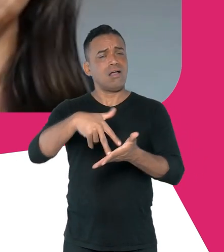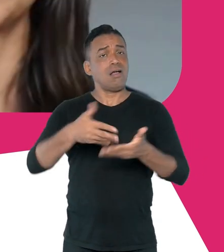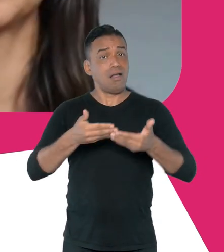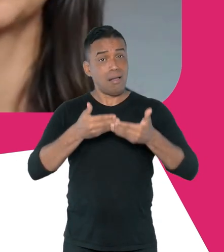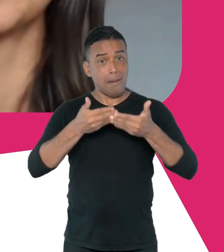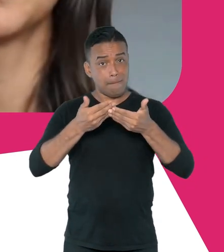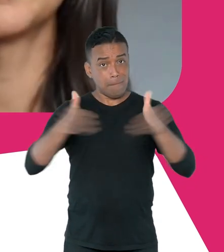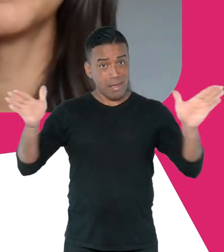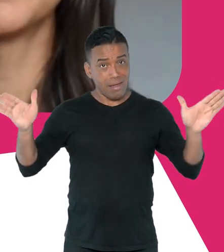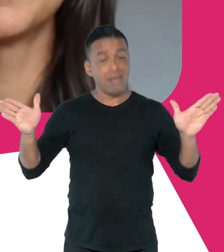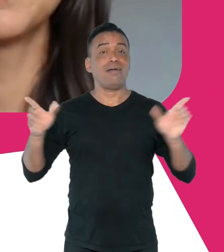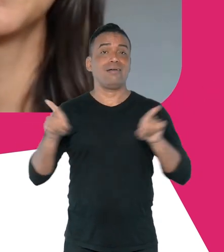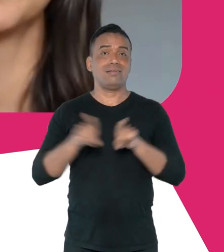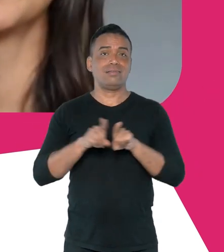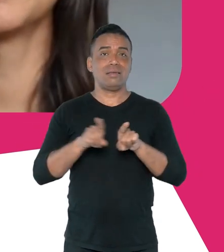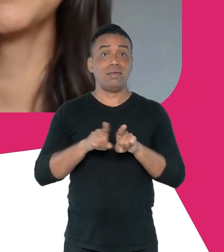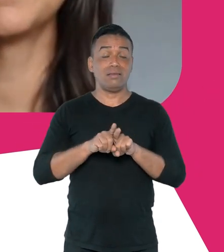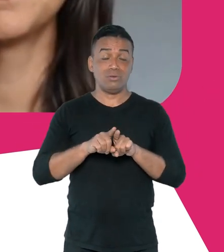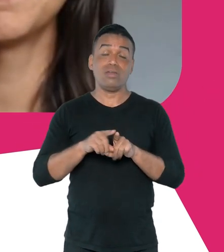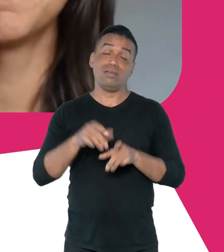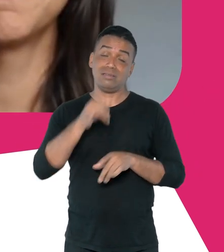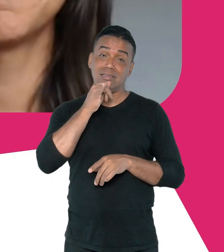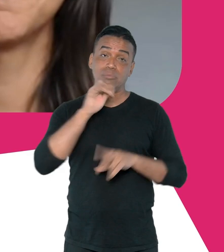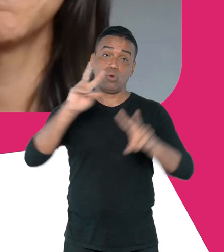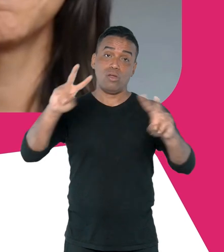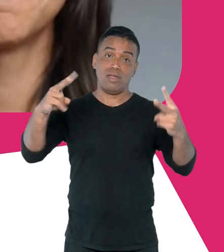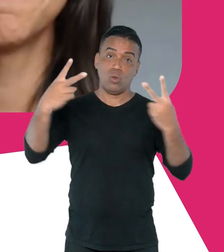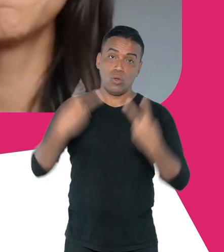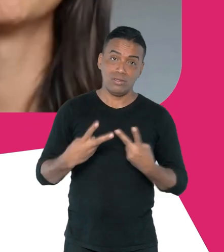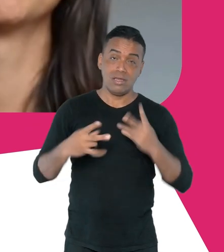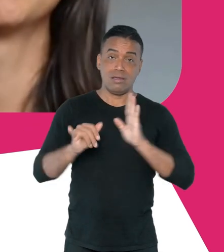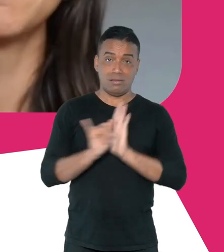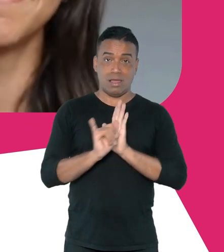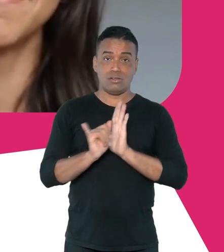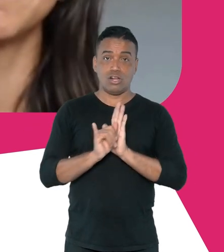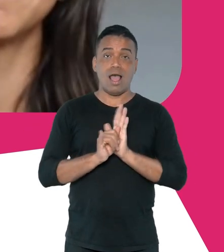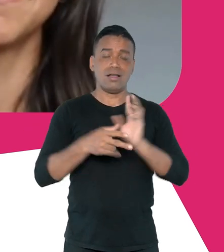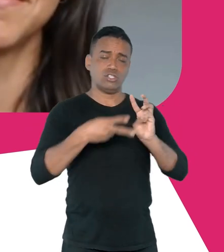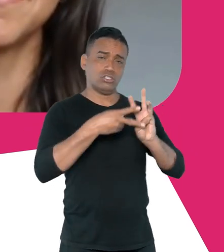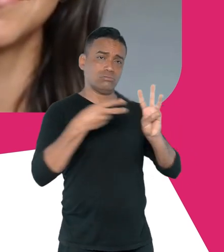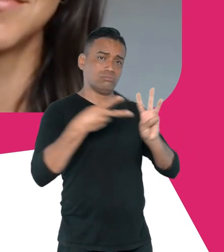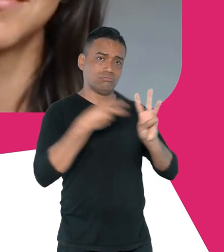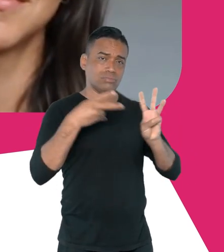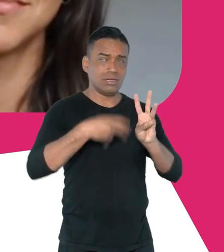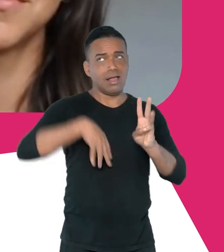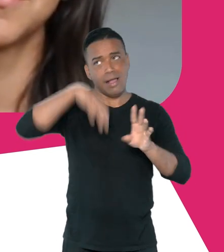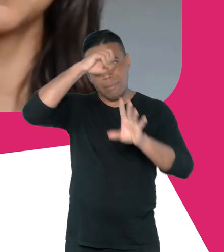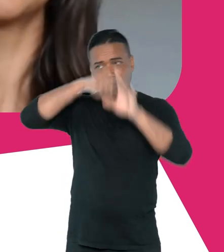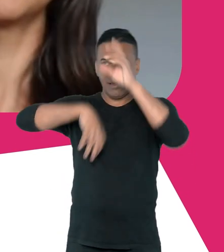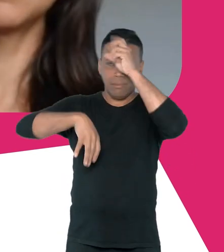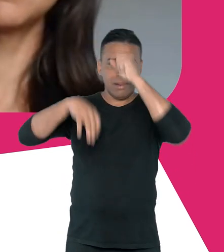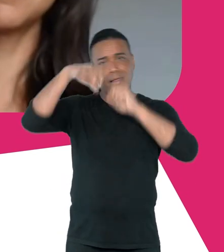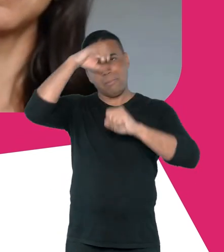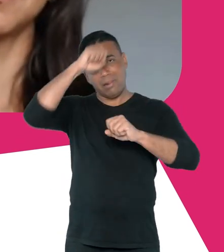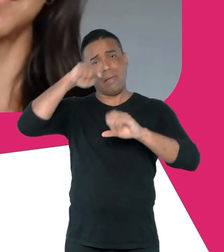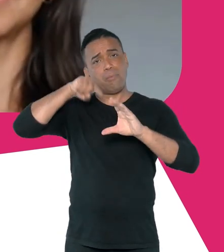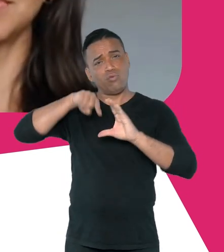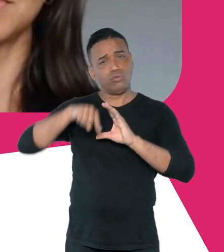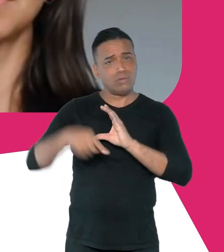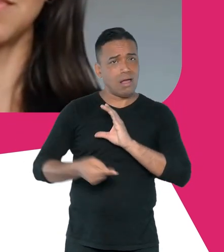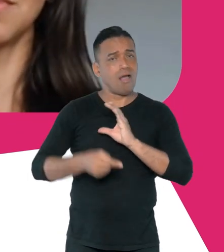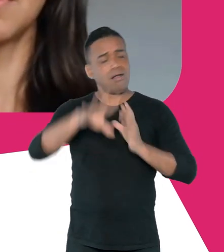já nesse sentido do lado bom, né, de reconhecer suas origens, de aprender mais e cada vez se